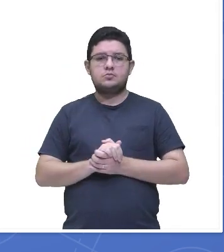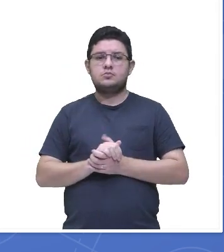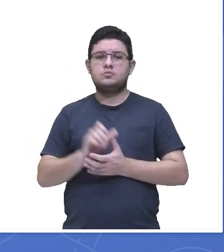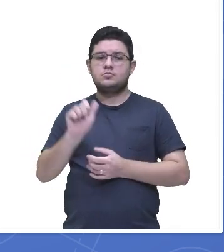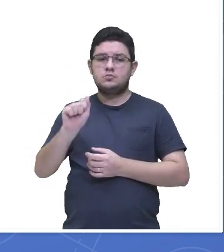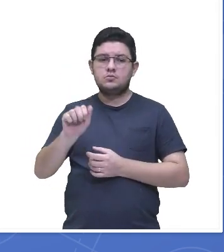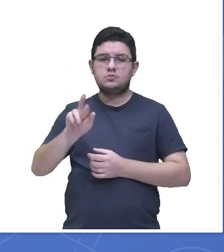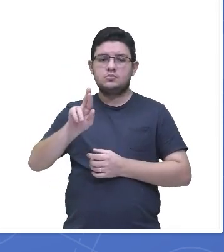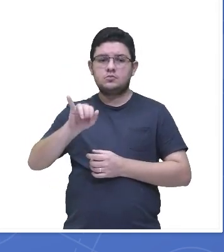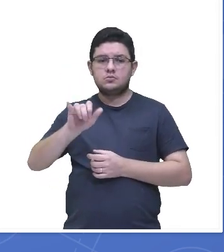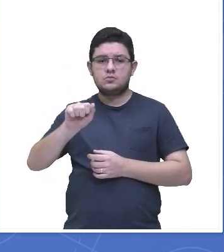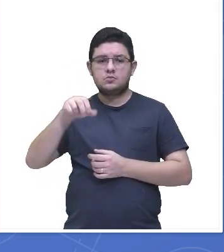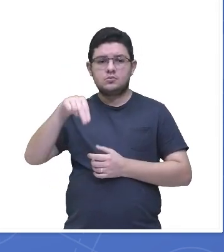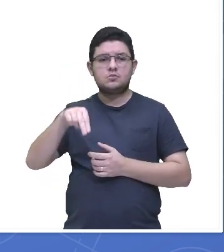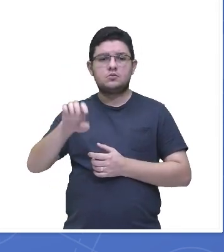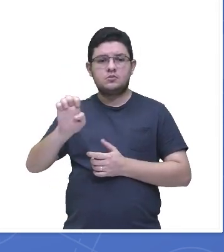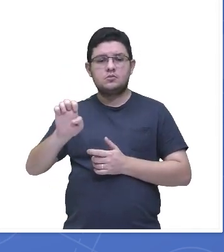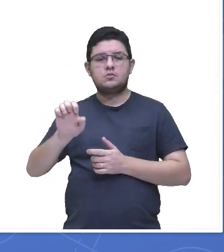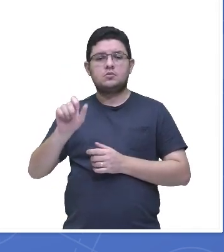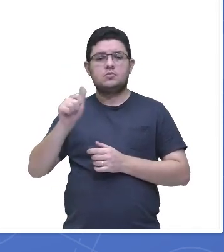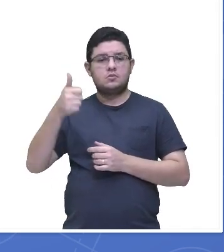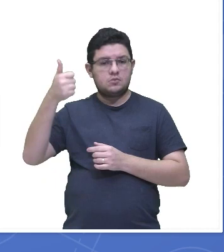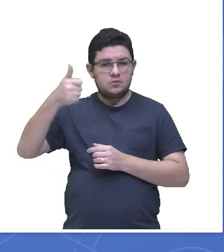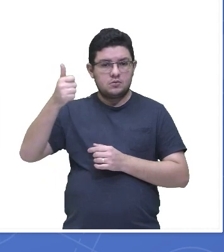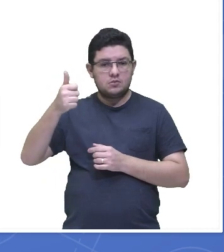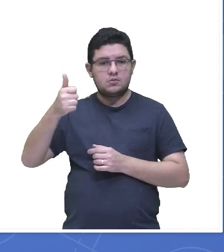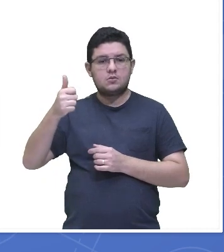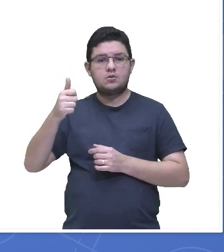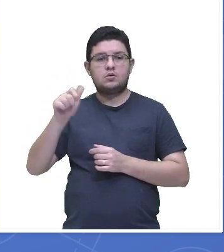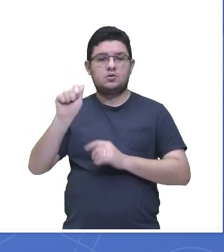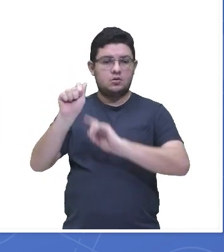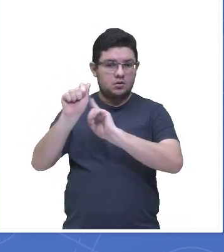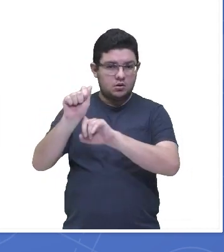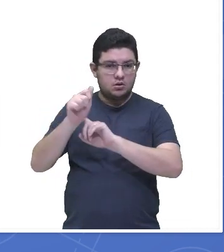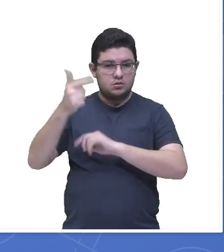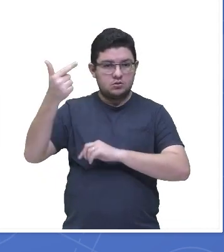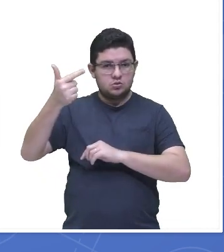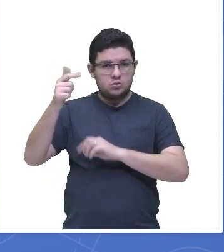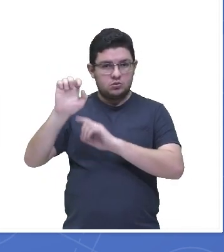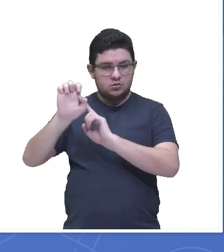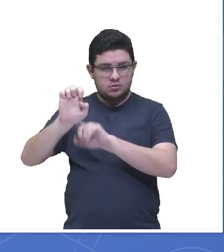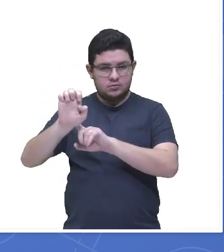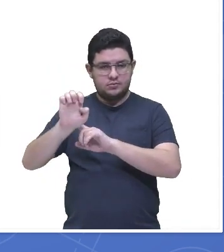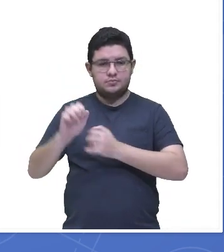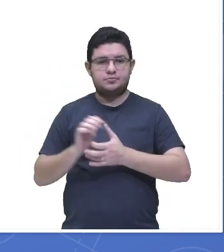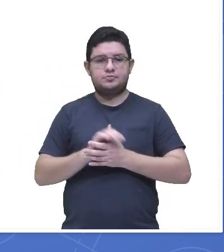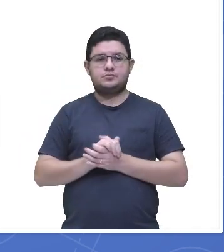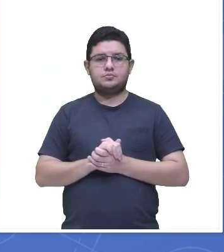Ariane também respondendo aí primeira questão, letra A, segunda letra E.